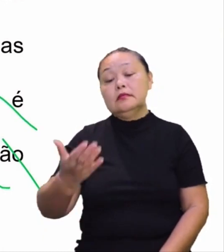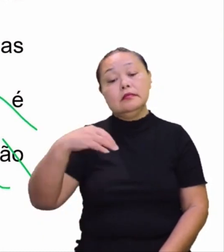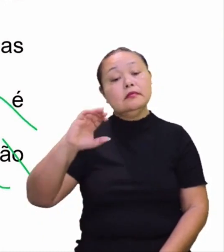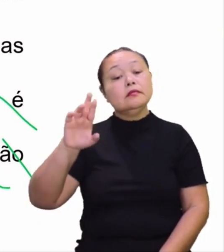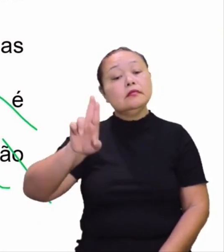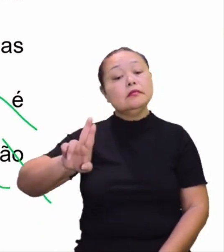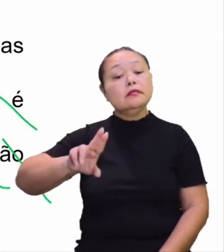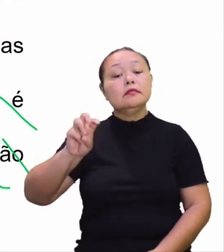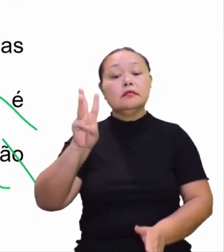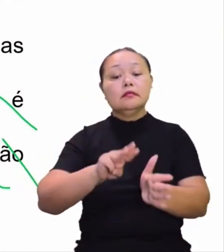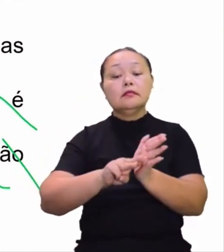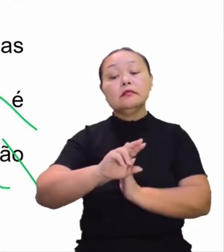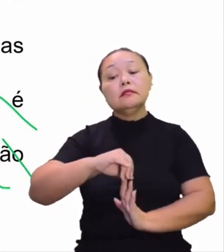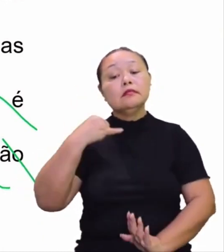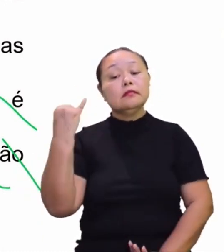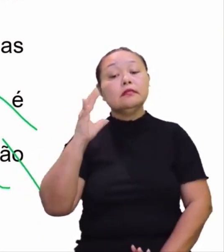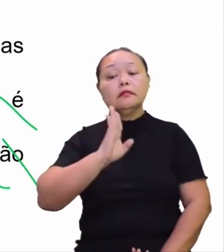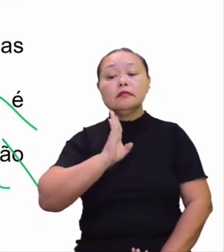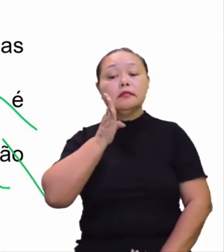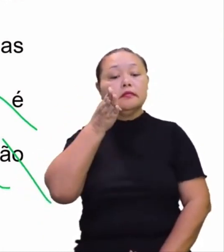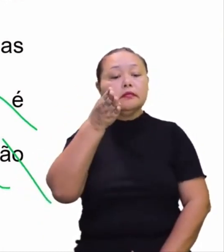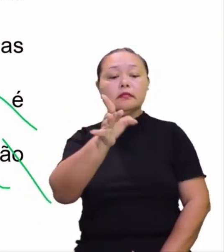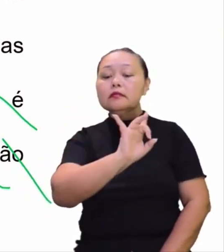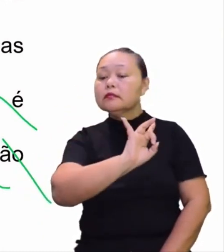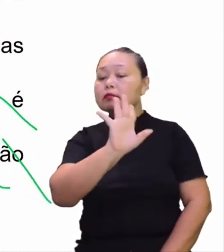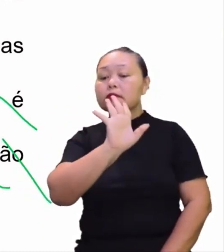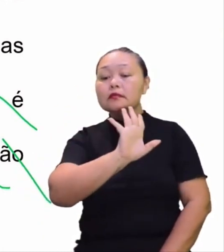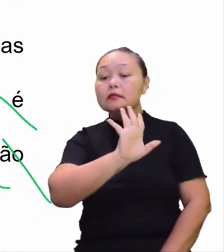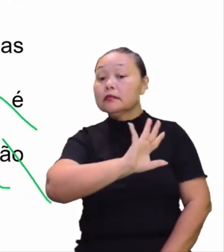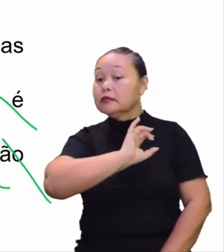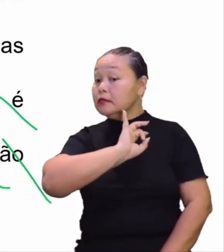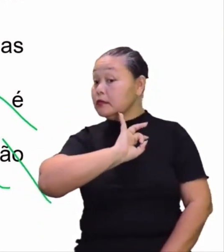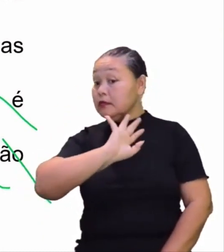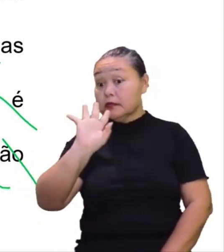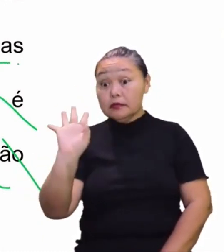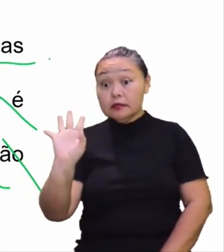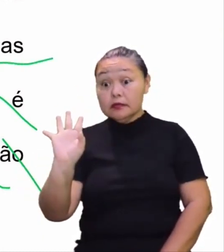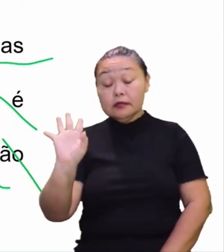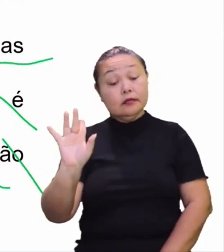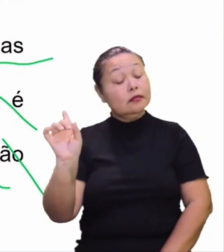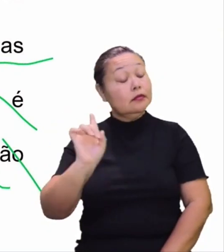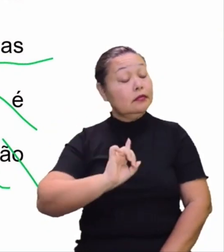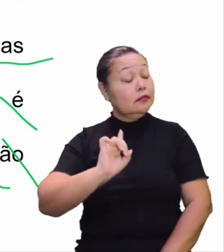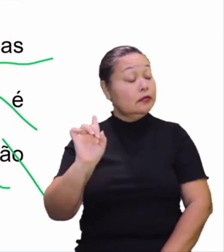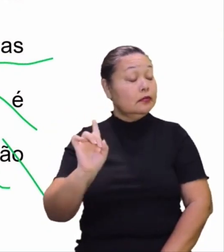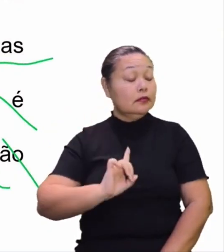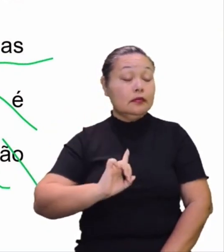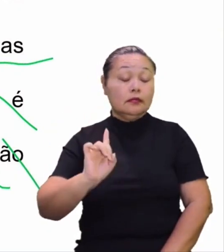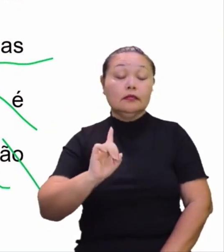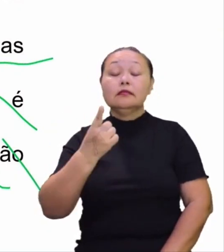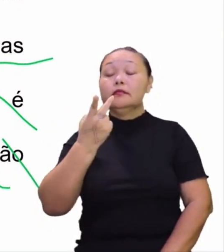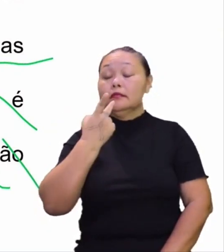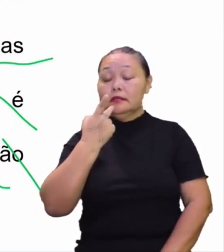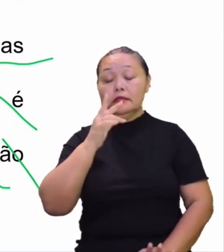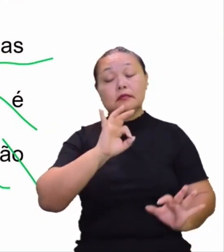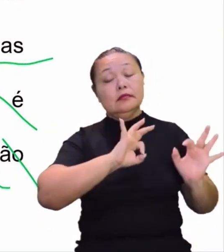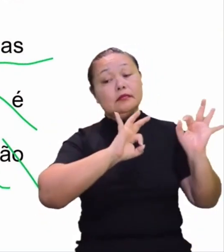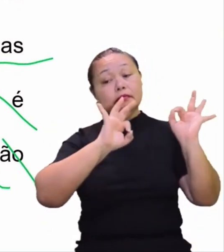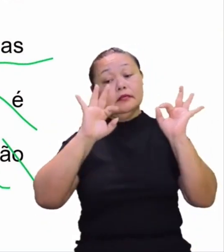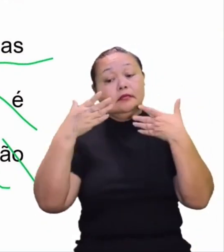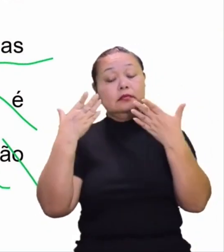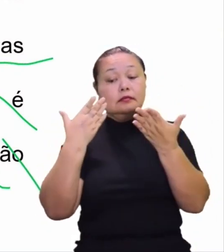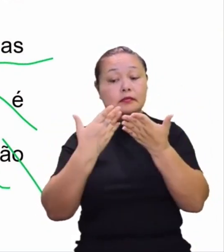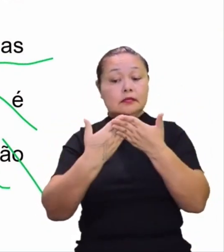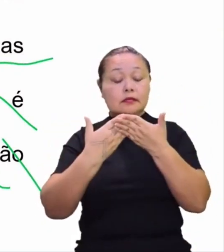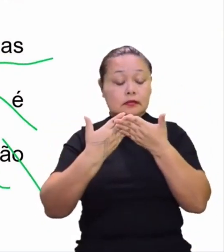A C. Utilização do Rio Madeira é importante para apenas. Não, querido. Falamos durante a aula, né? Não,